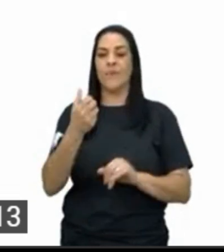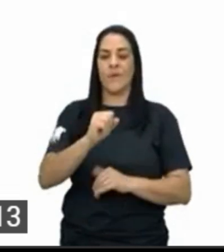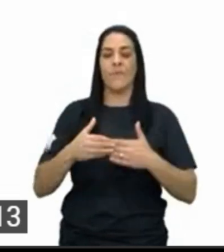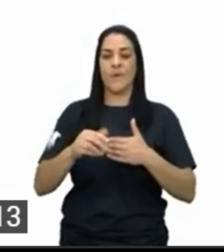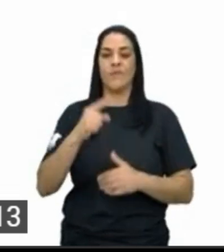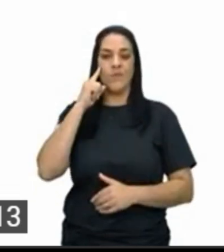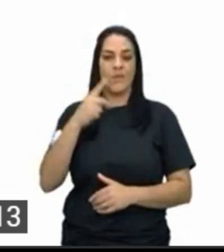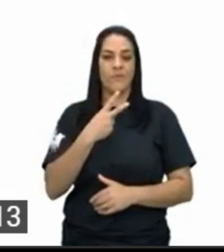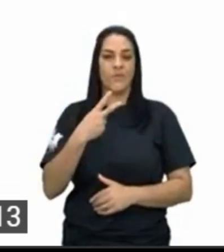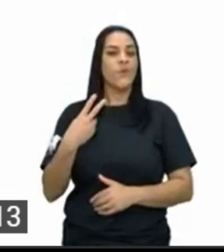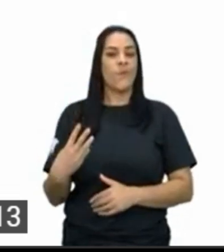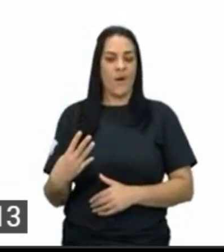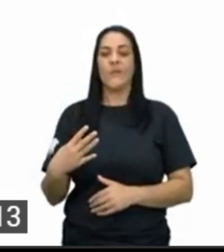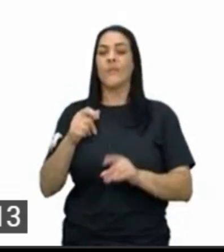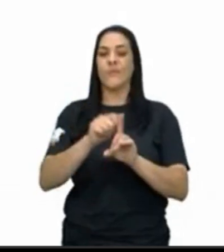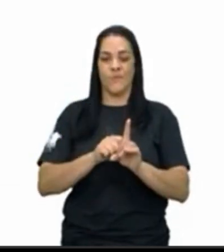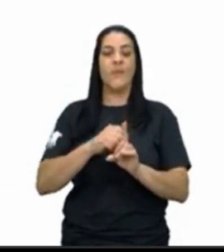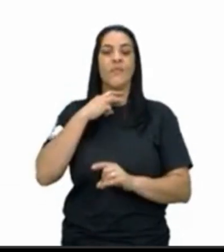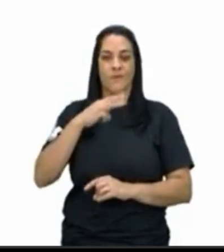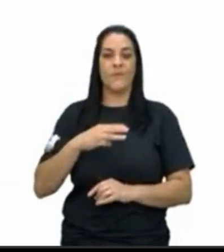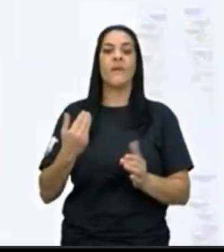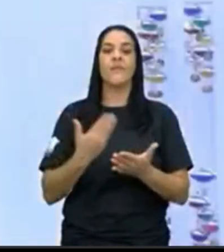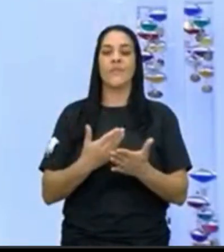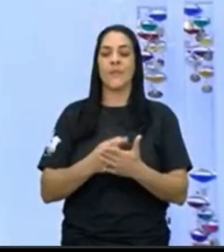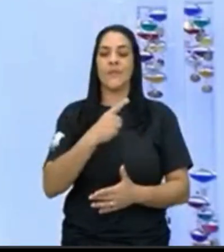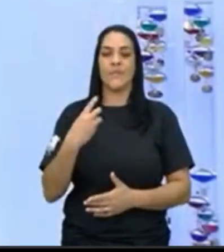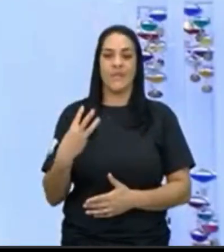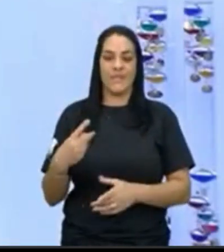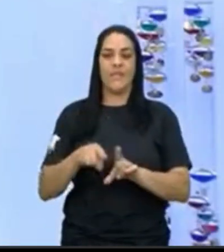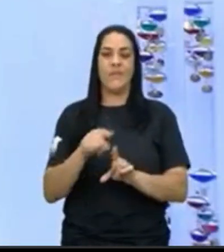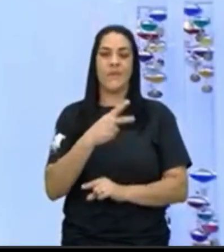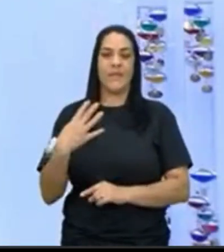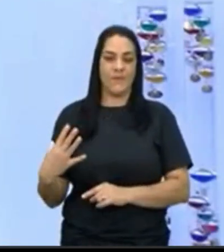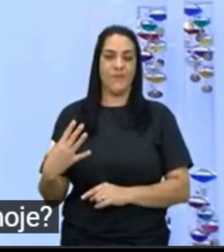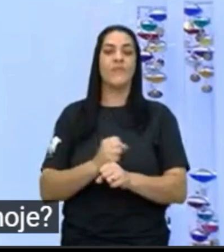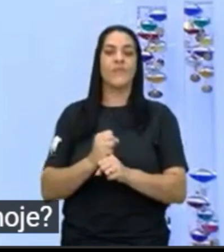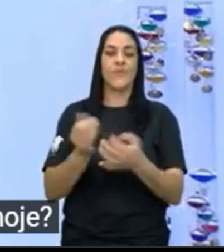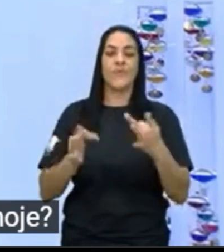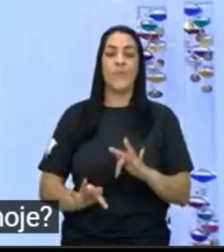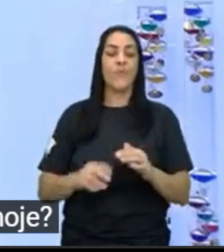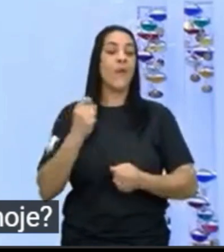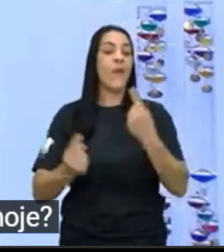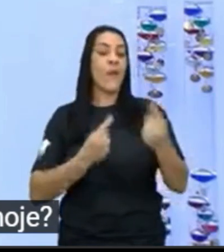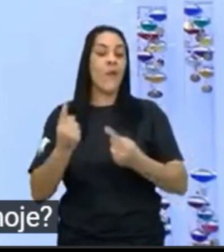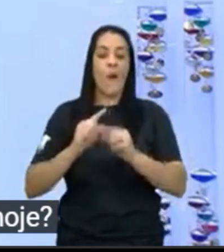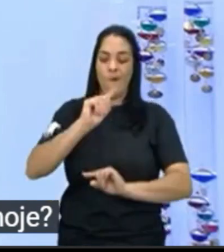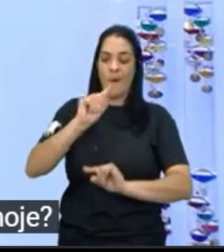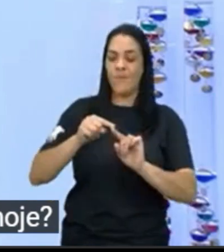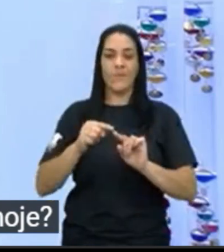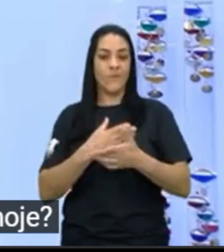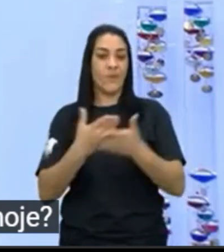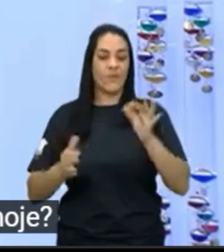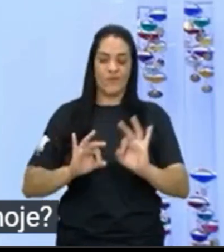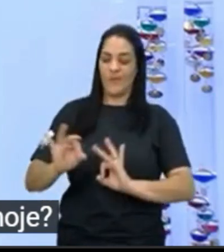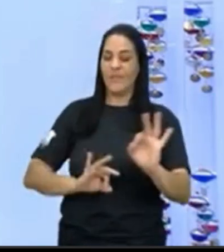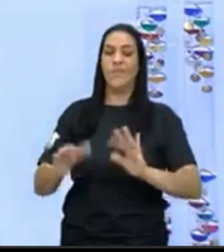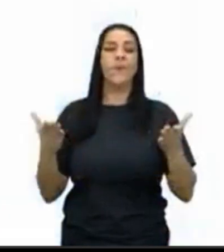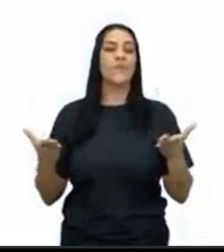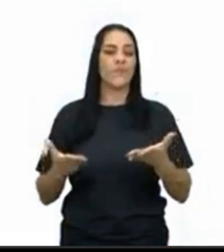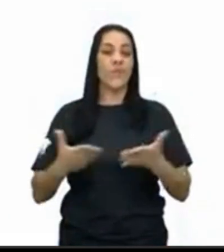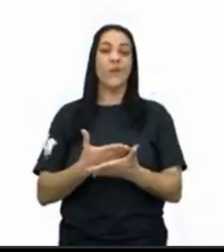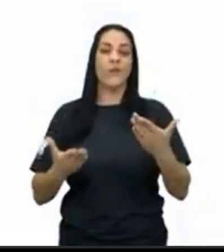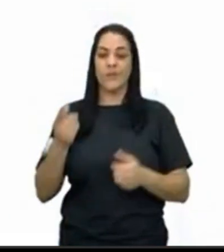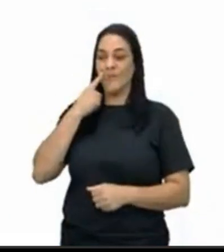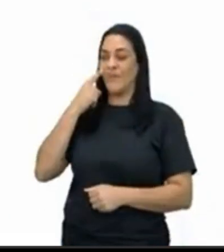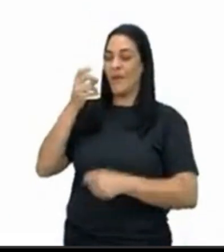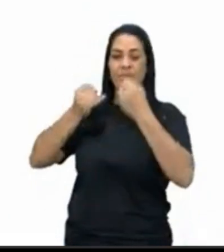a partir do dia 24/3, com as aulas 13 e 14 dos anos finais. E quais são os objetivos para esse planejamento de